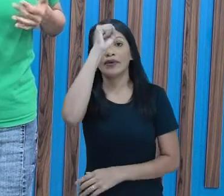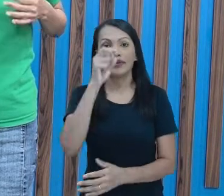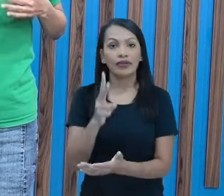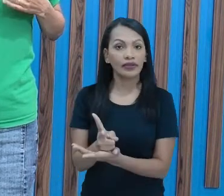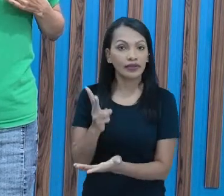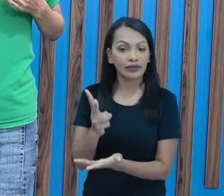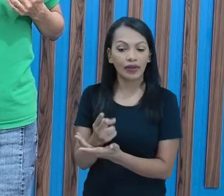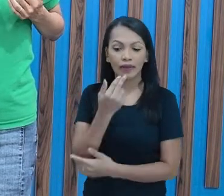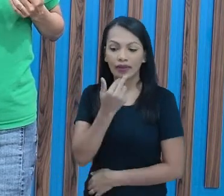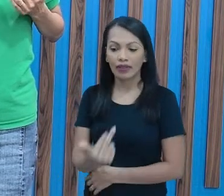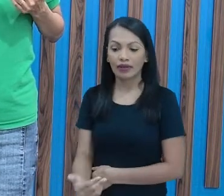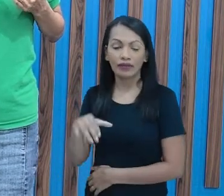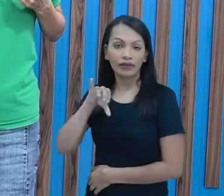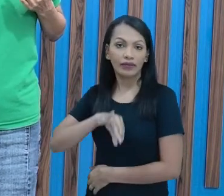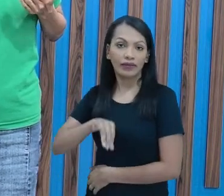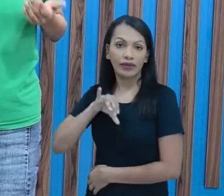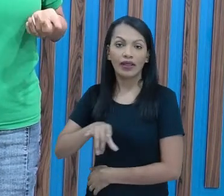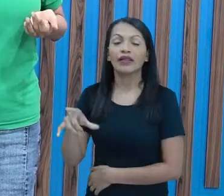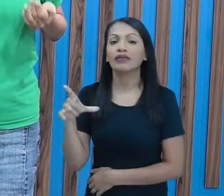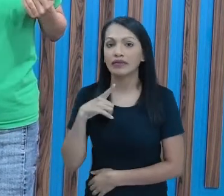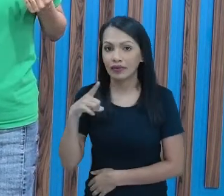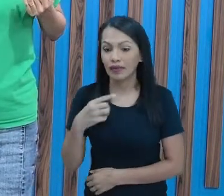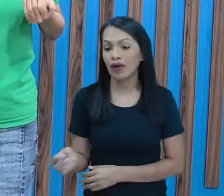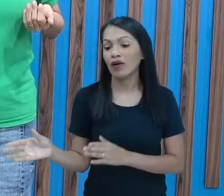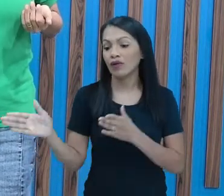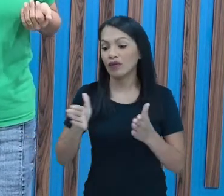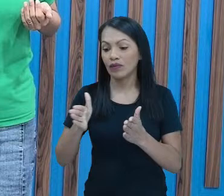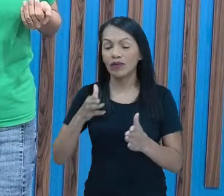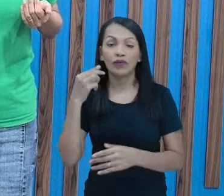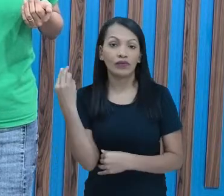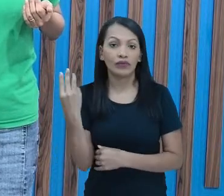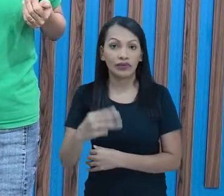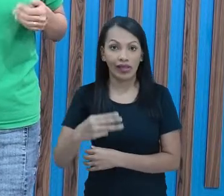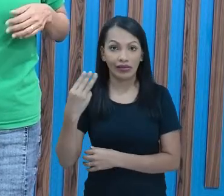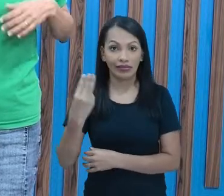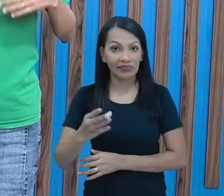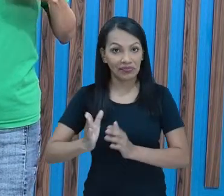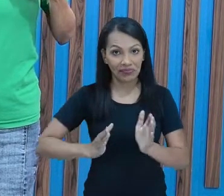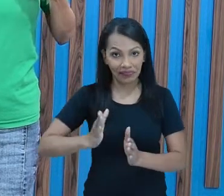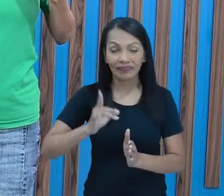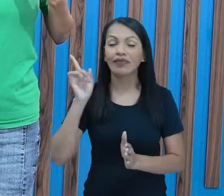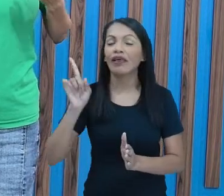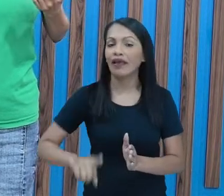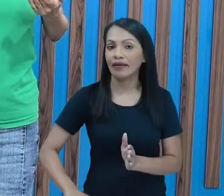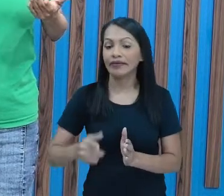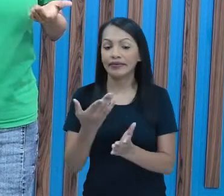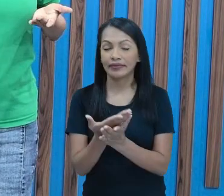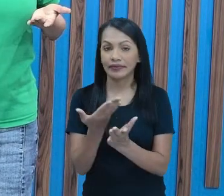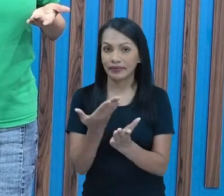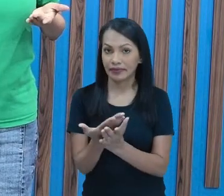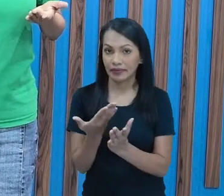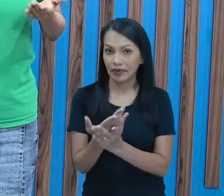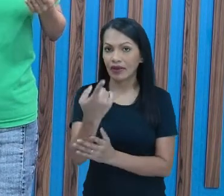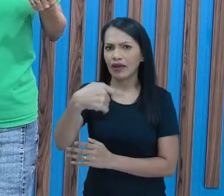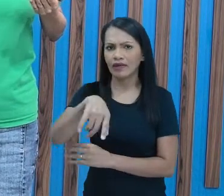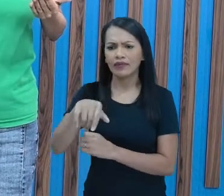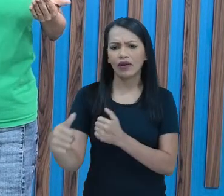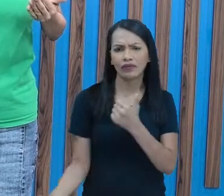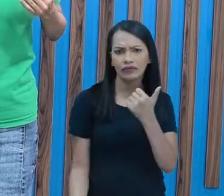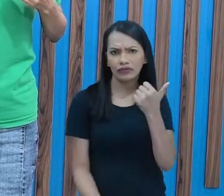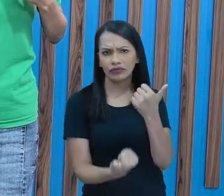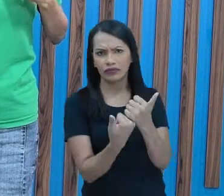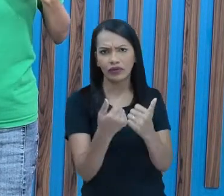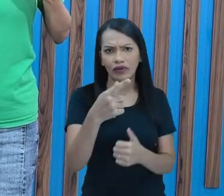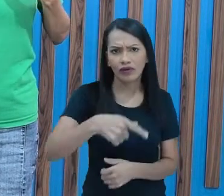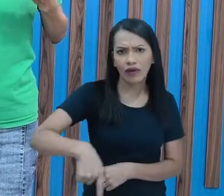Portuguesa, já estamos no 3º volume deste material. Essas aulas irão te dar um suporte